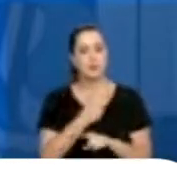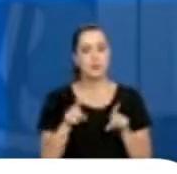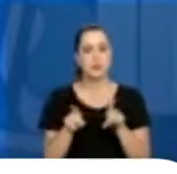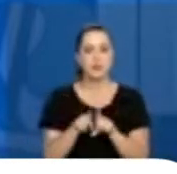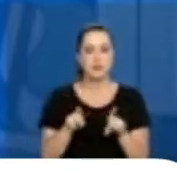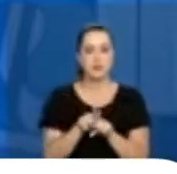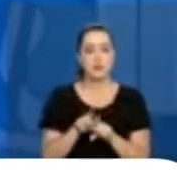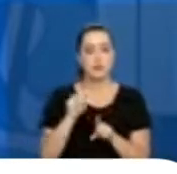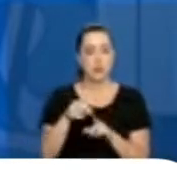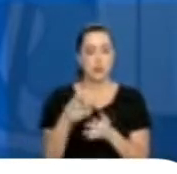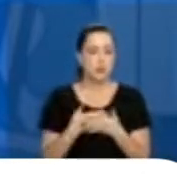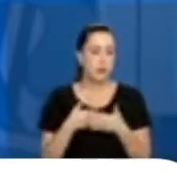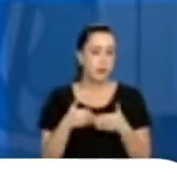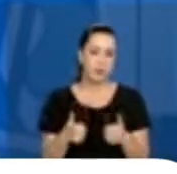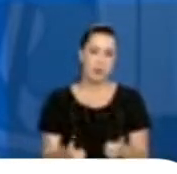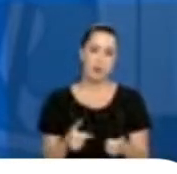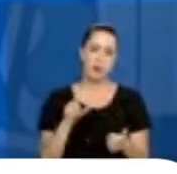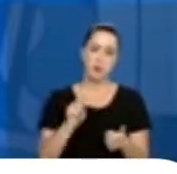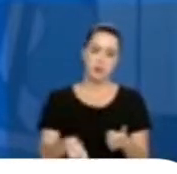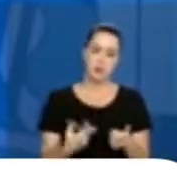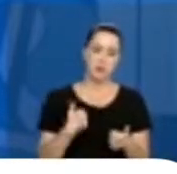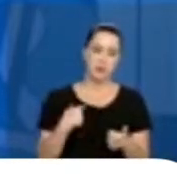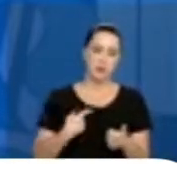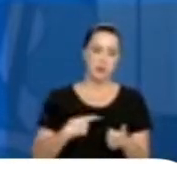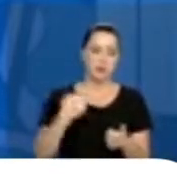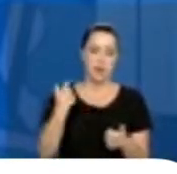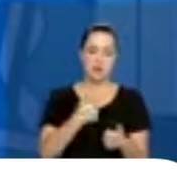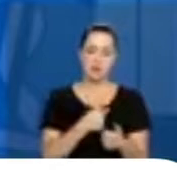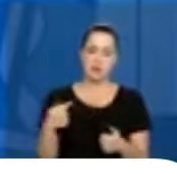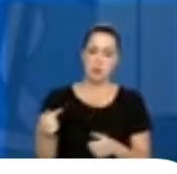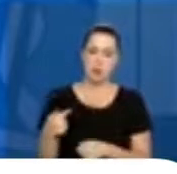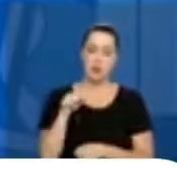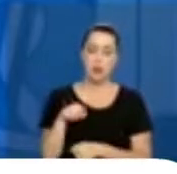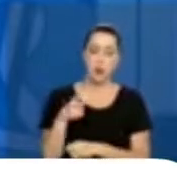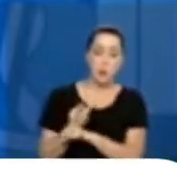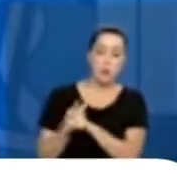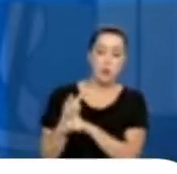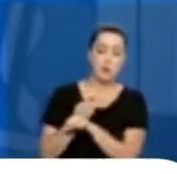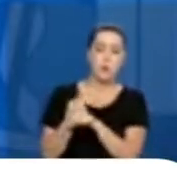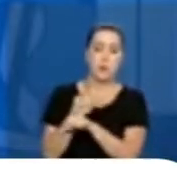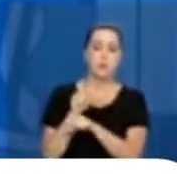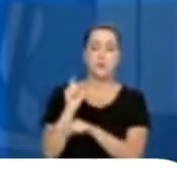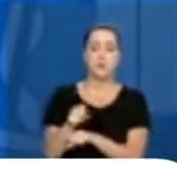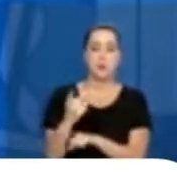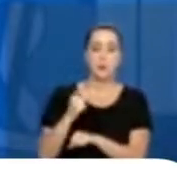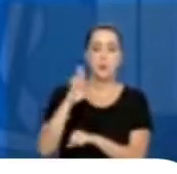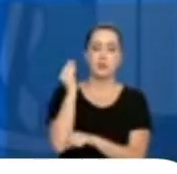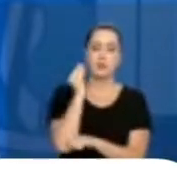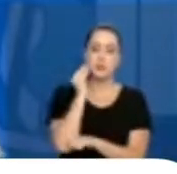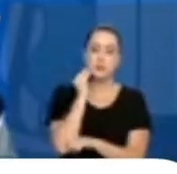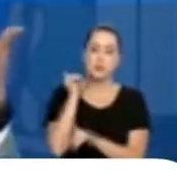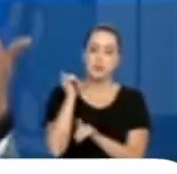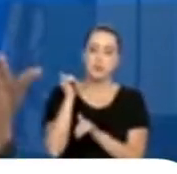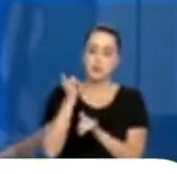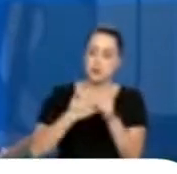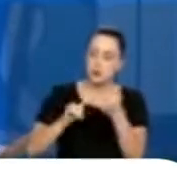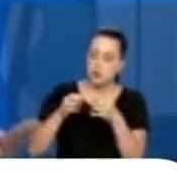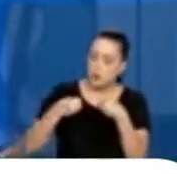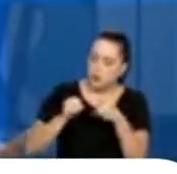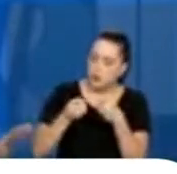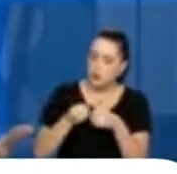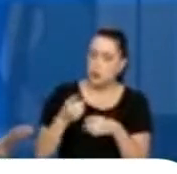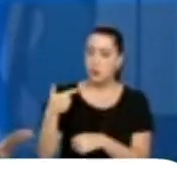um aprimoramento na semana passada, buscando a aquisição de mais testes diagnósticos,